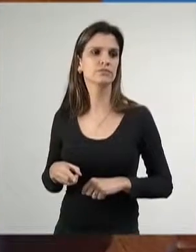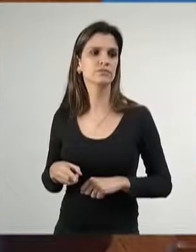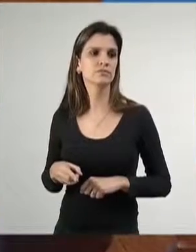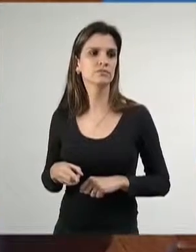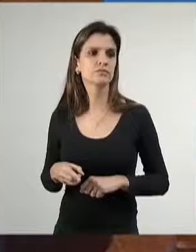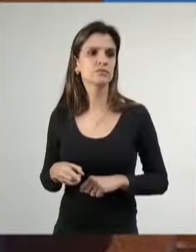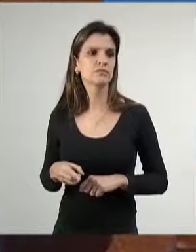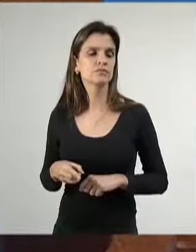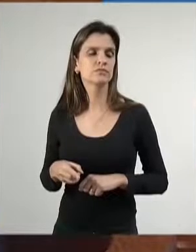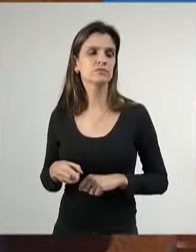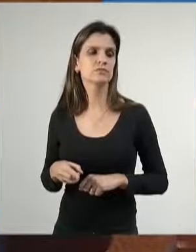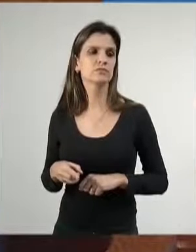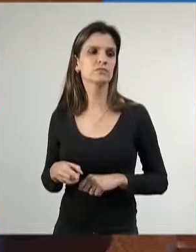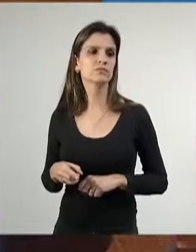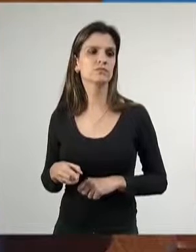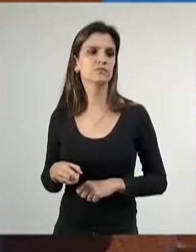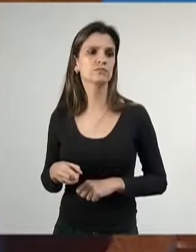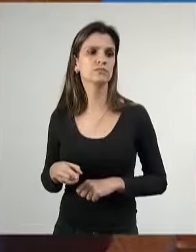que